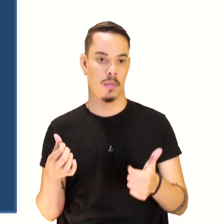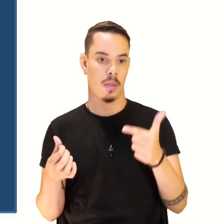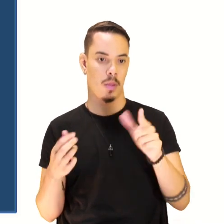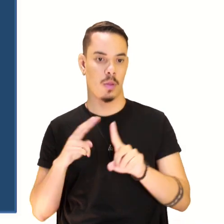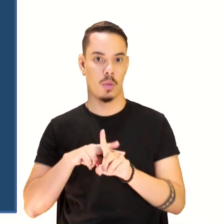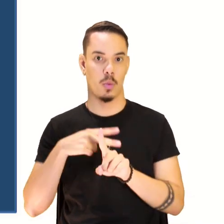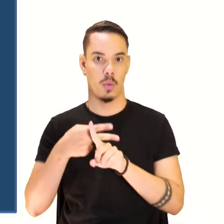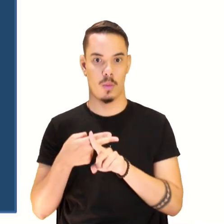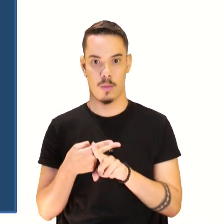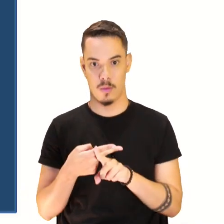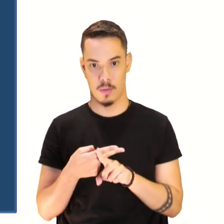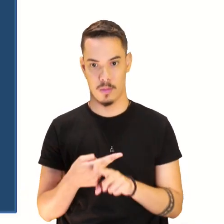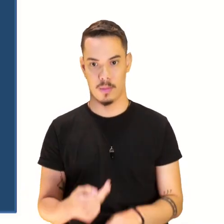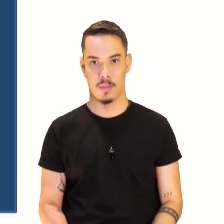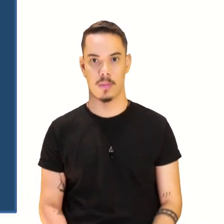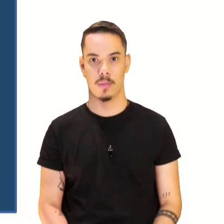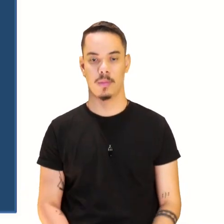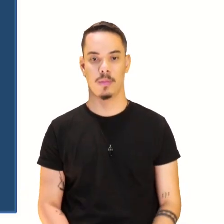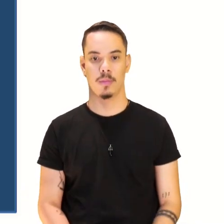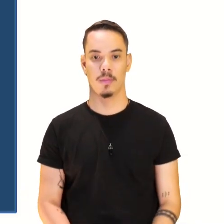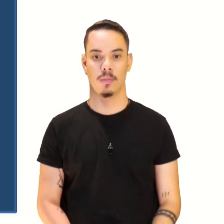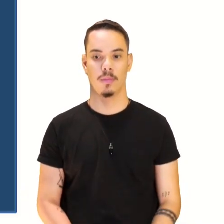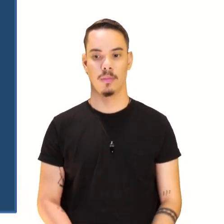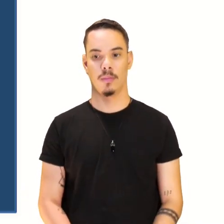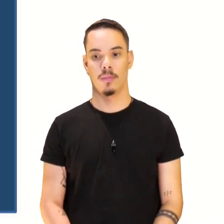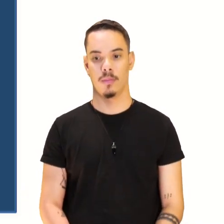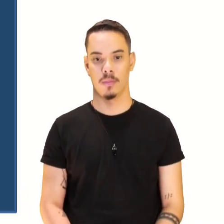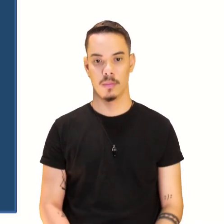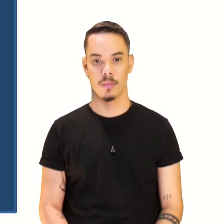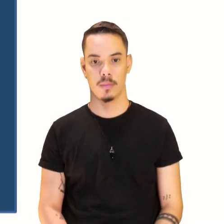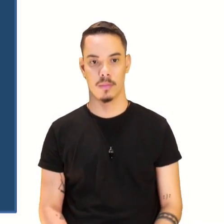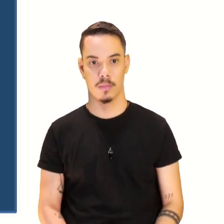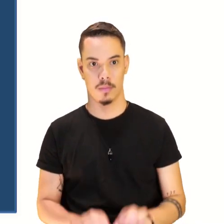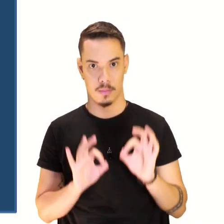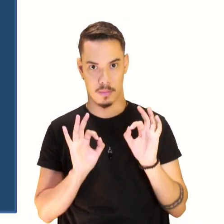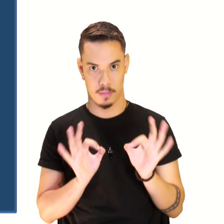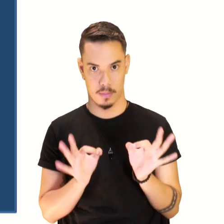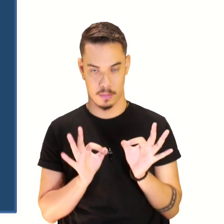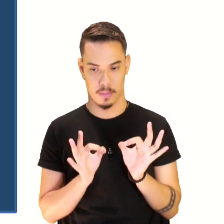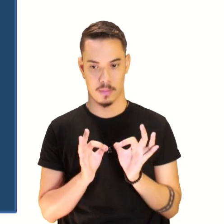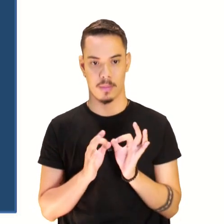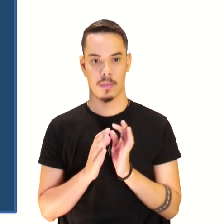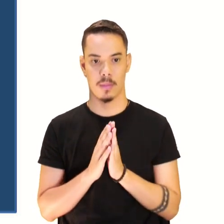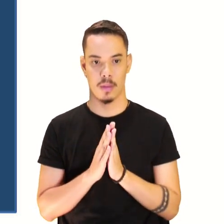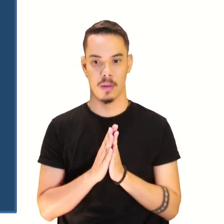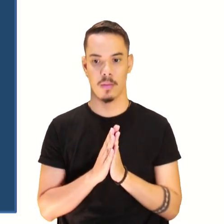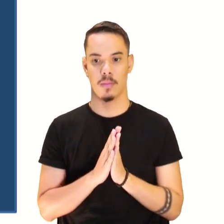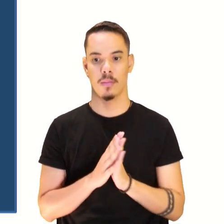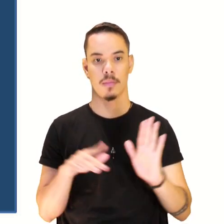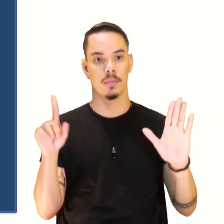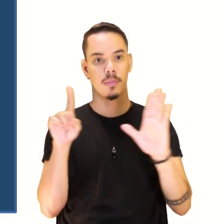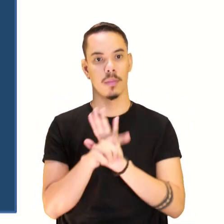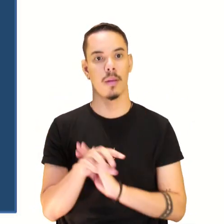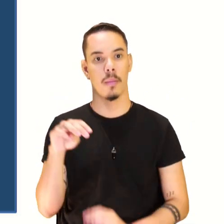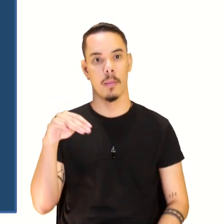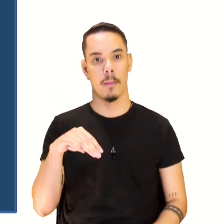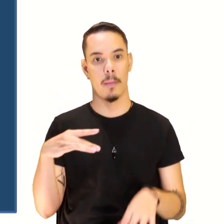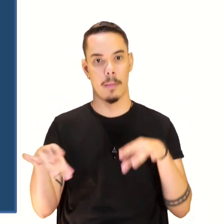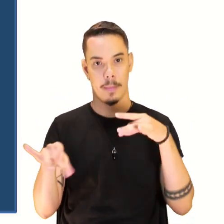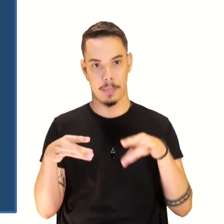isso mesmo beleza beleza vamos mais uma e a pergunta agora vai para metros de tecido